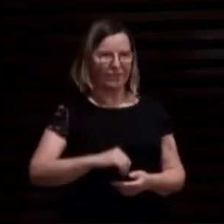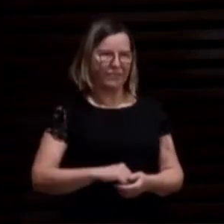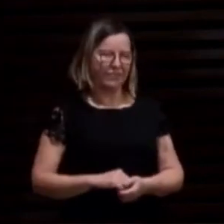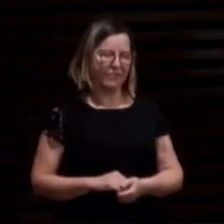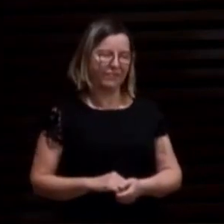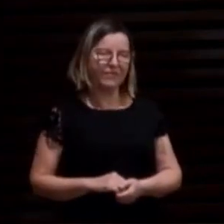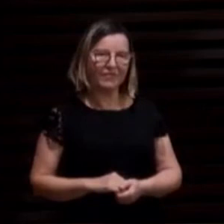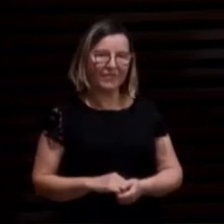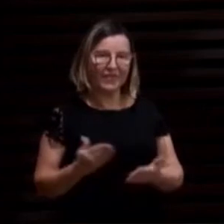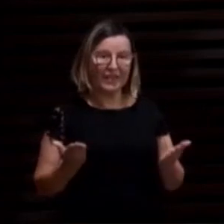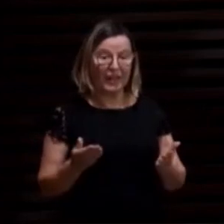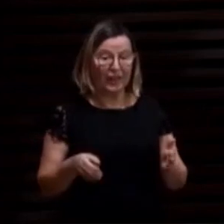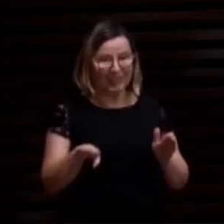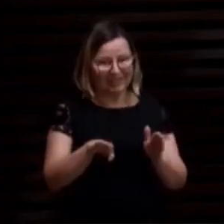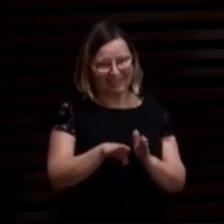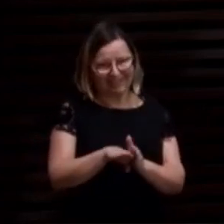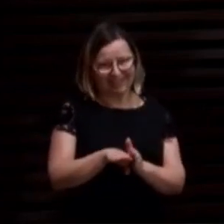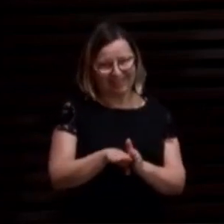E agora eles chegam.